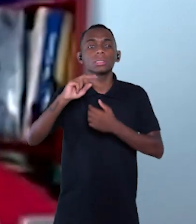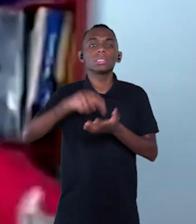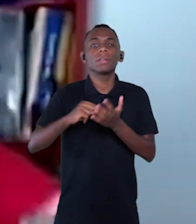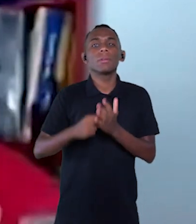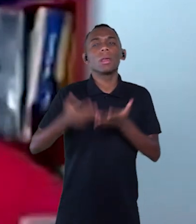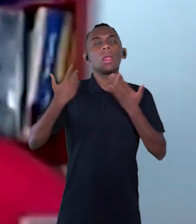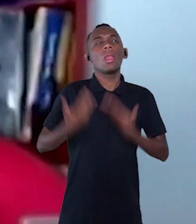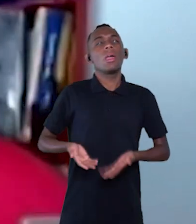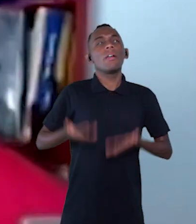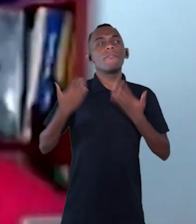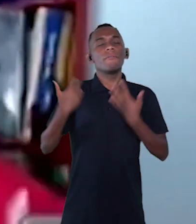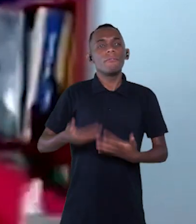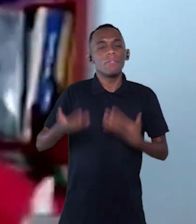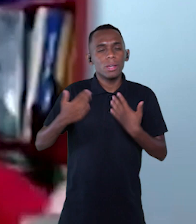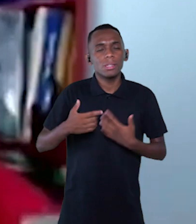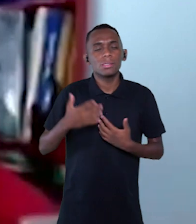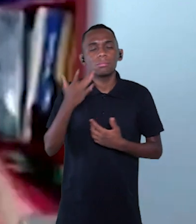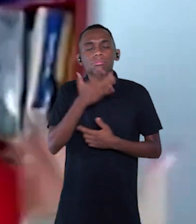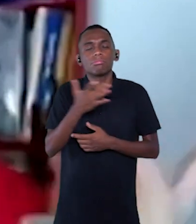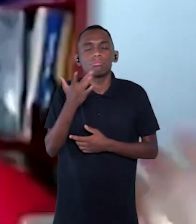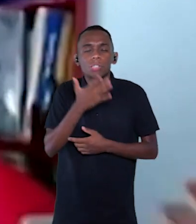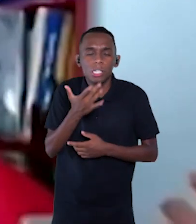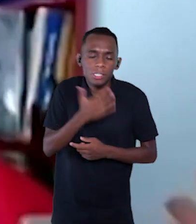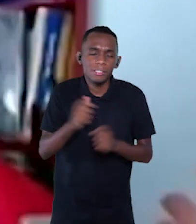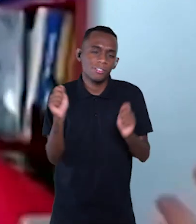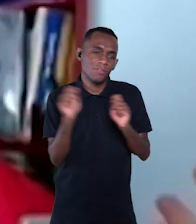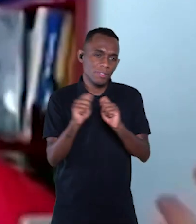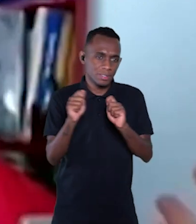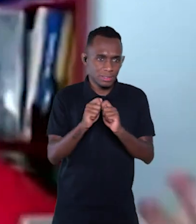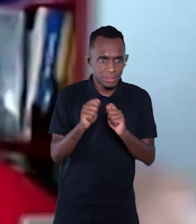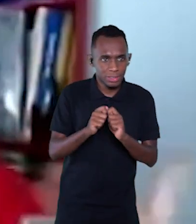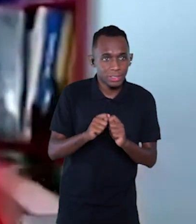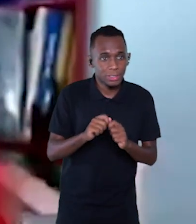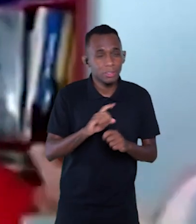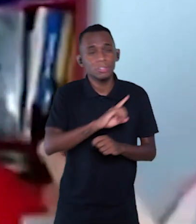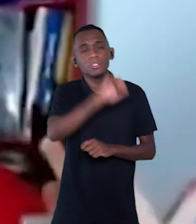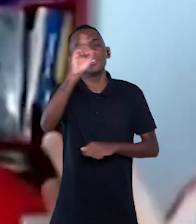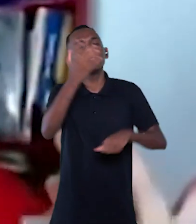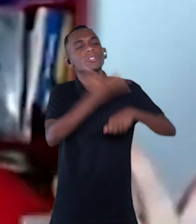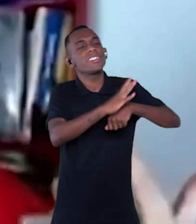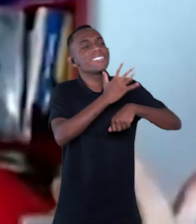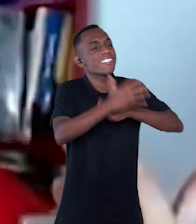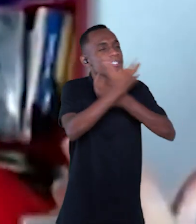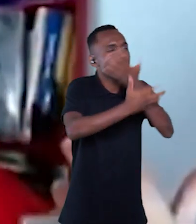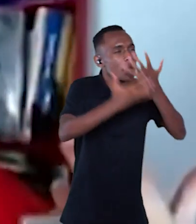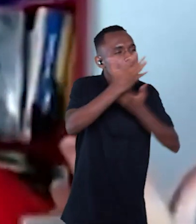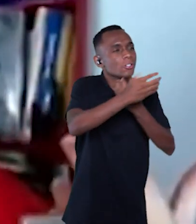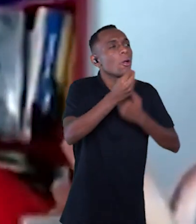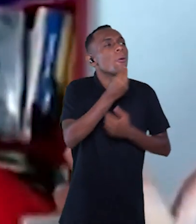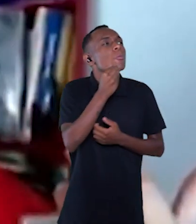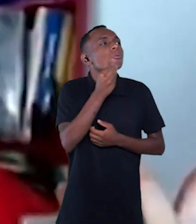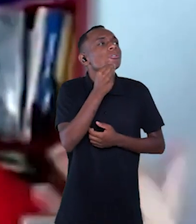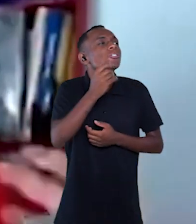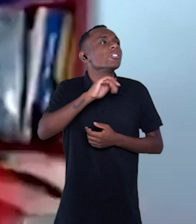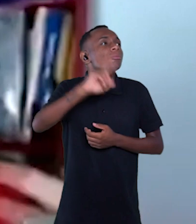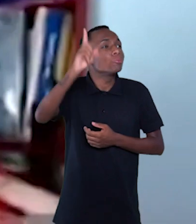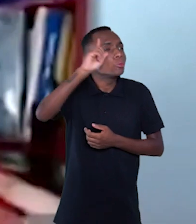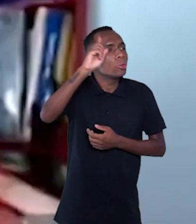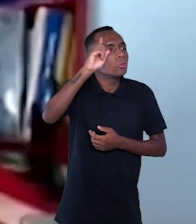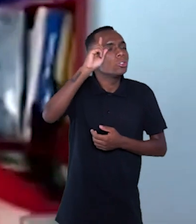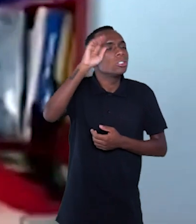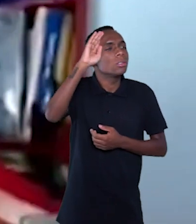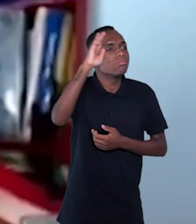é a leveza, né? Ela é aquilo que é gostoso de fazer. No dia que eu tenho ensaio, eu falo, ai, que delícia, gente, podia ser todo dia